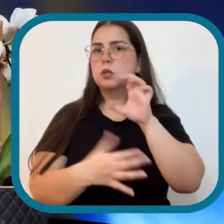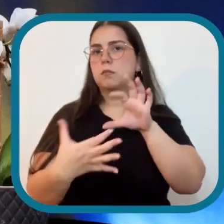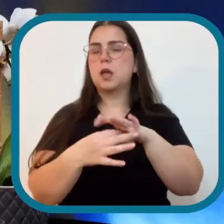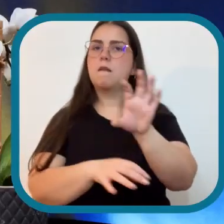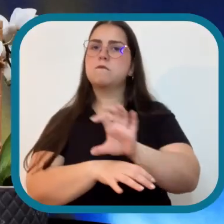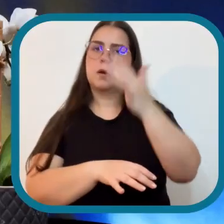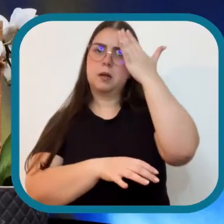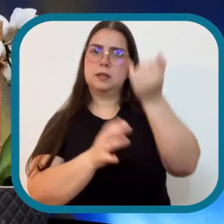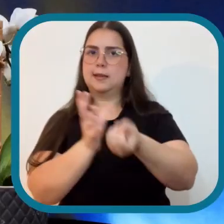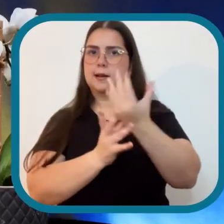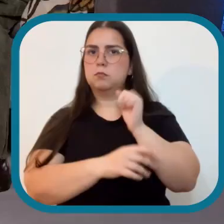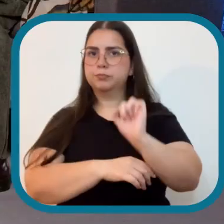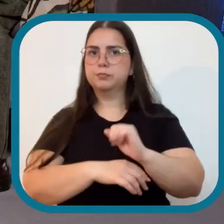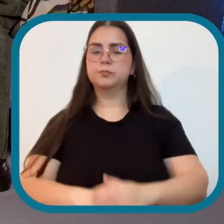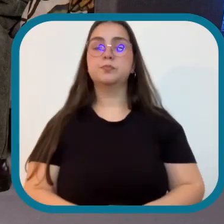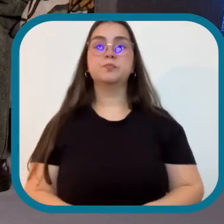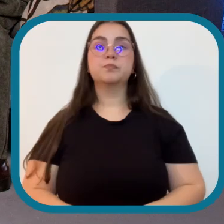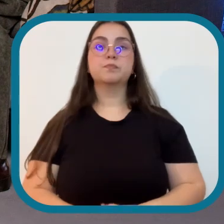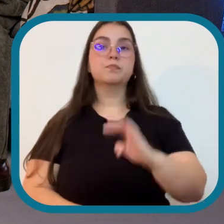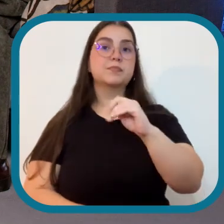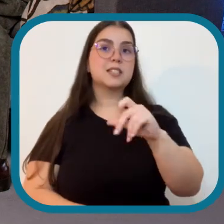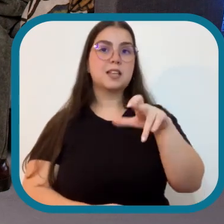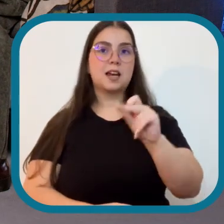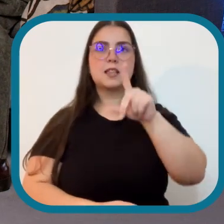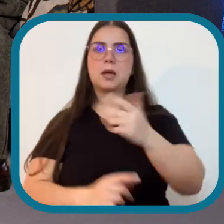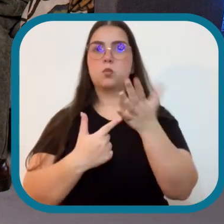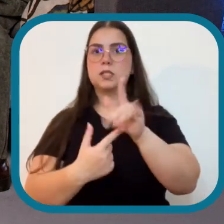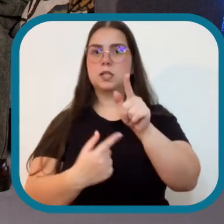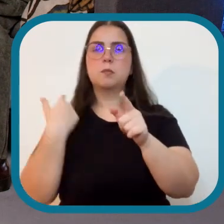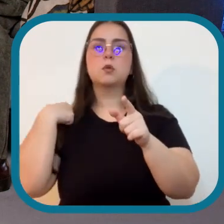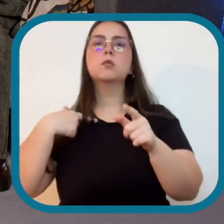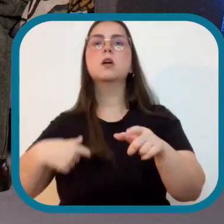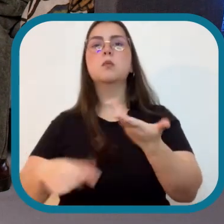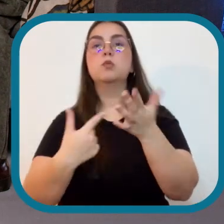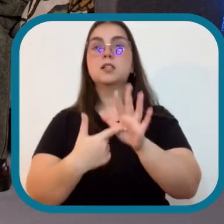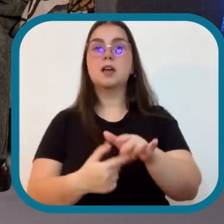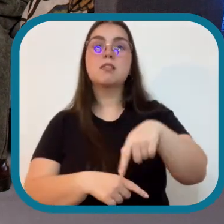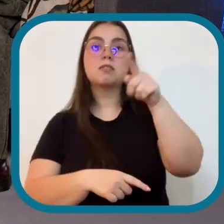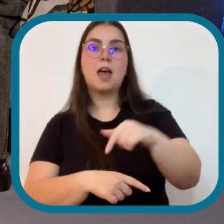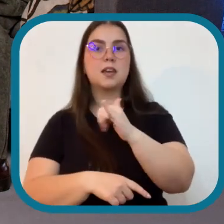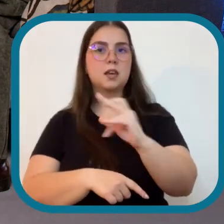a indústria criativa. Sara, considerando também este exemplo, por exemplo, se a inteligência artificial for